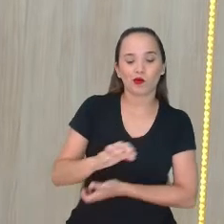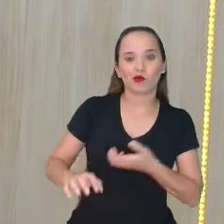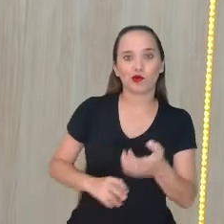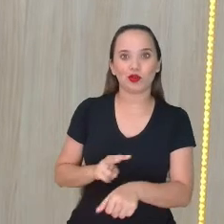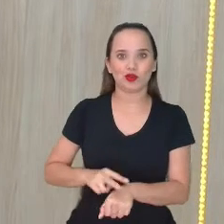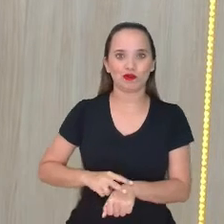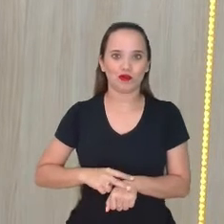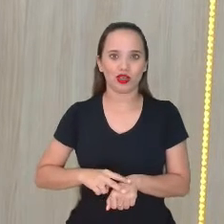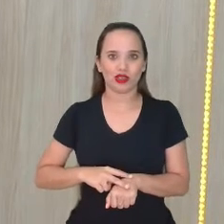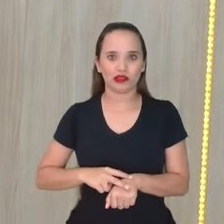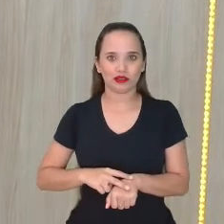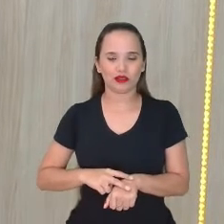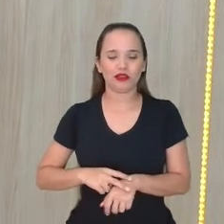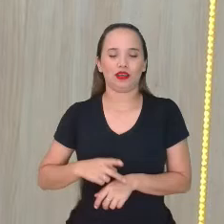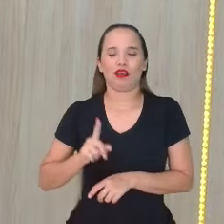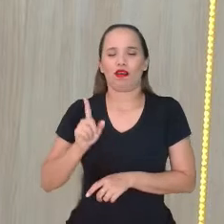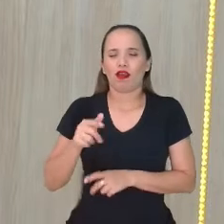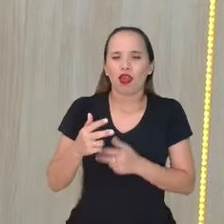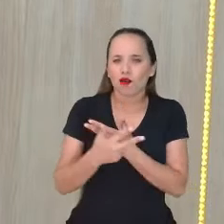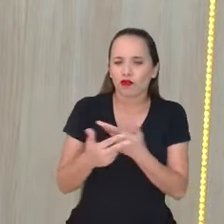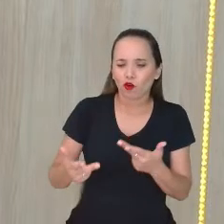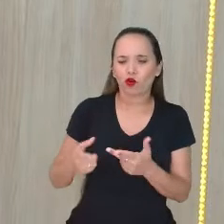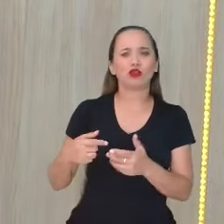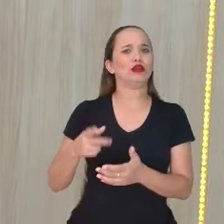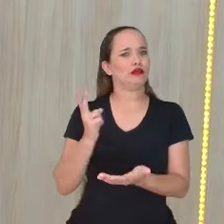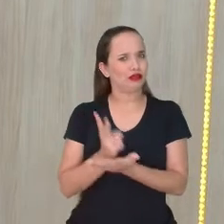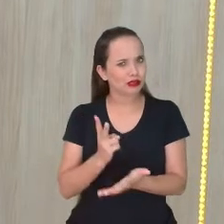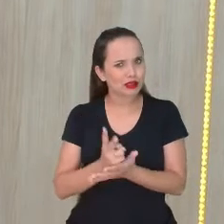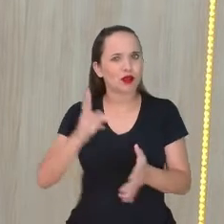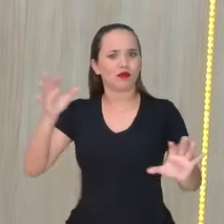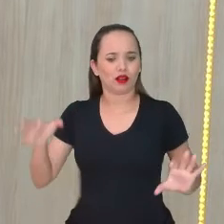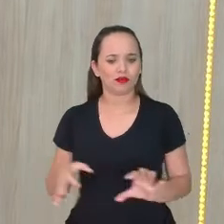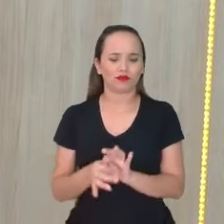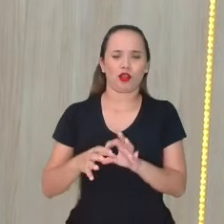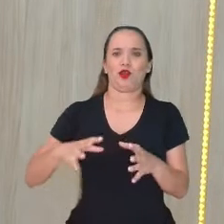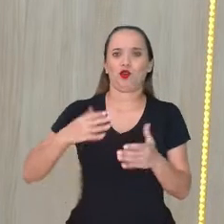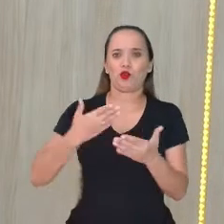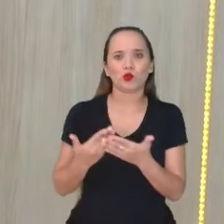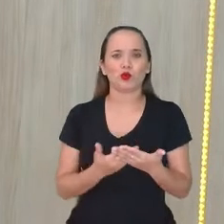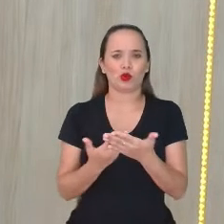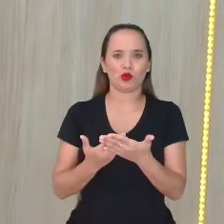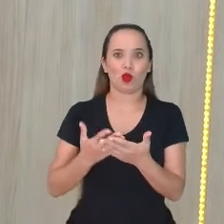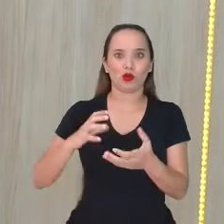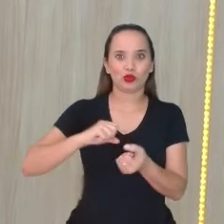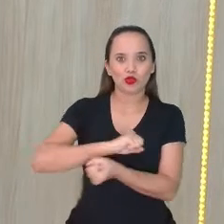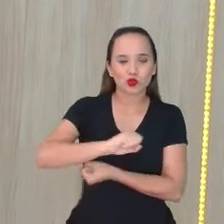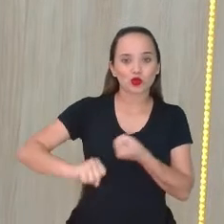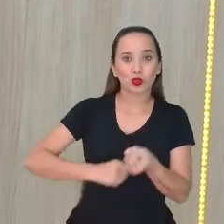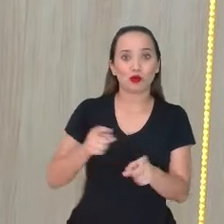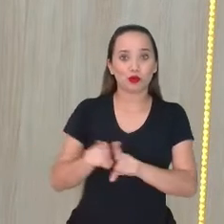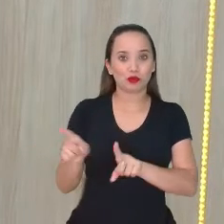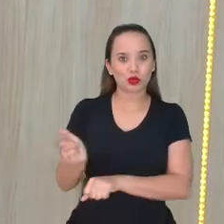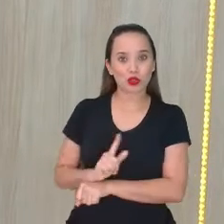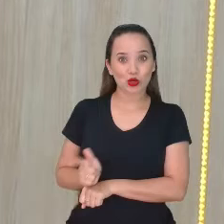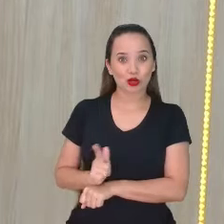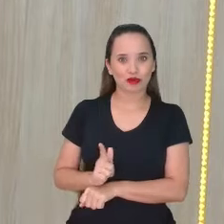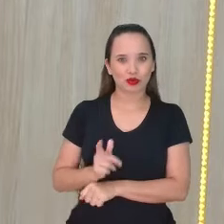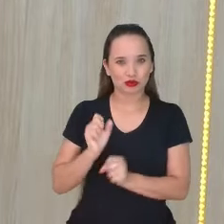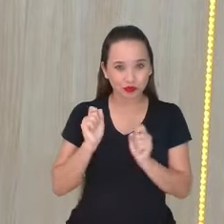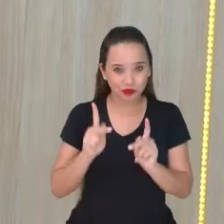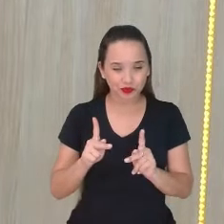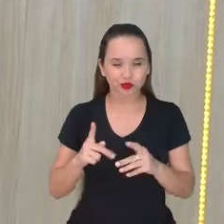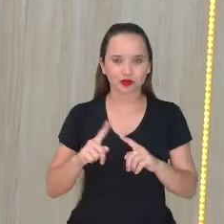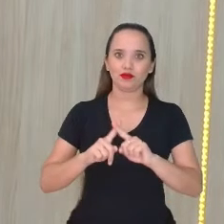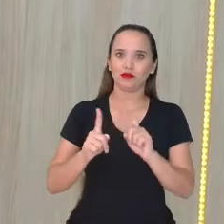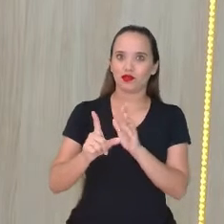Verde, né? É um assunto que a gente trabalha tanto aqui nas aulas de sustentabilidade como de geografia. Certo? Mas antes da